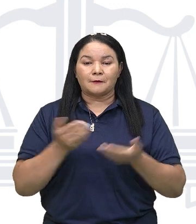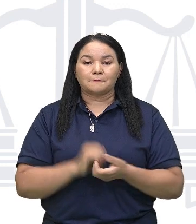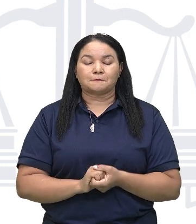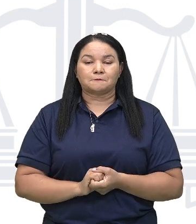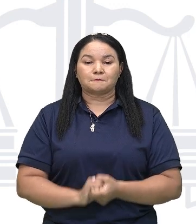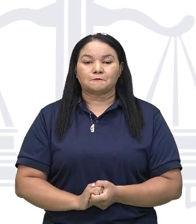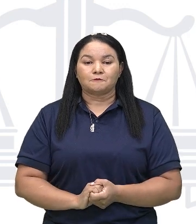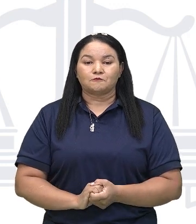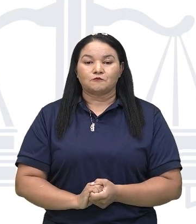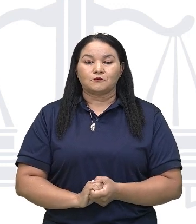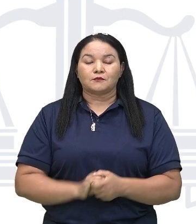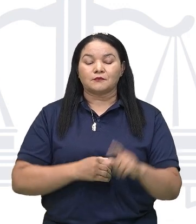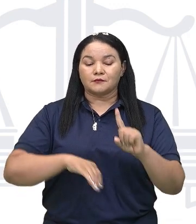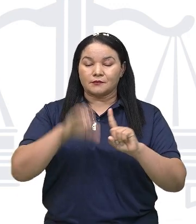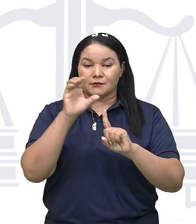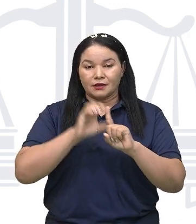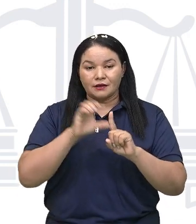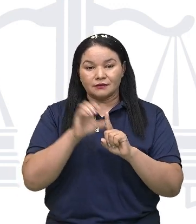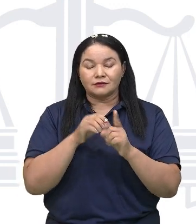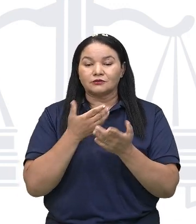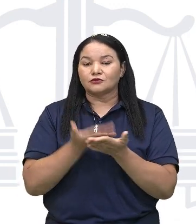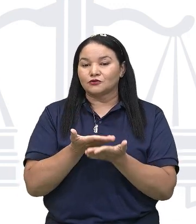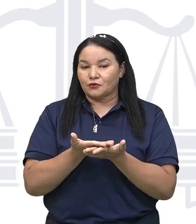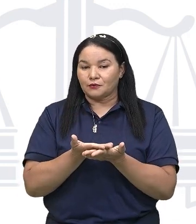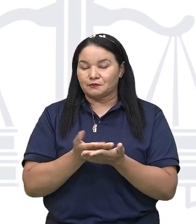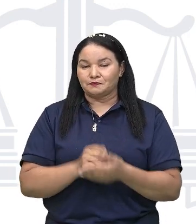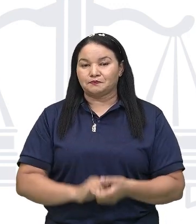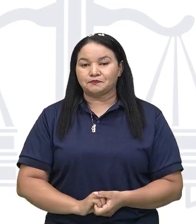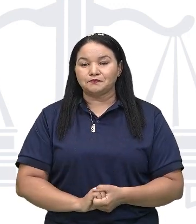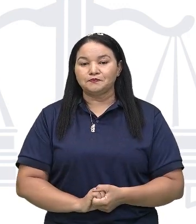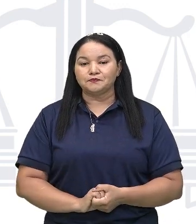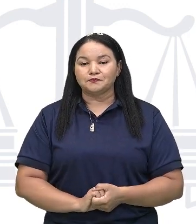nosso calendário escolar, certo?